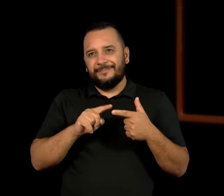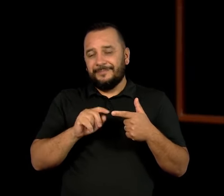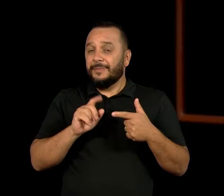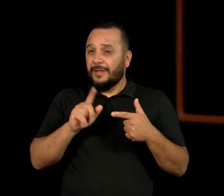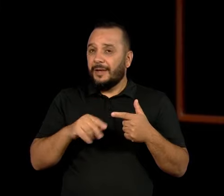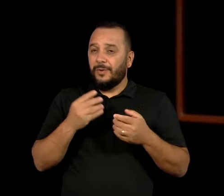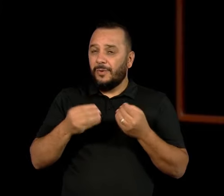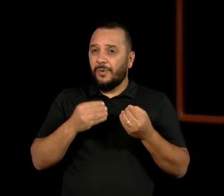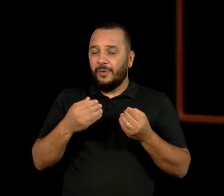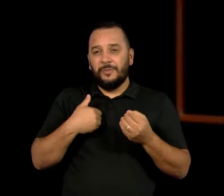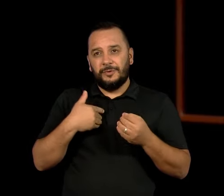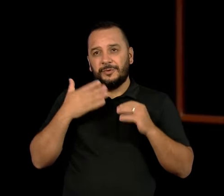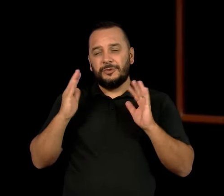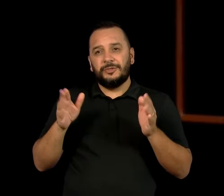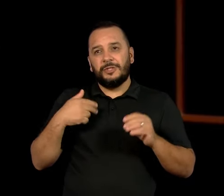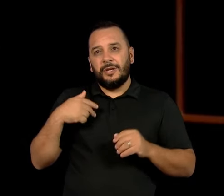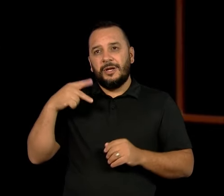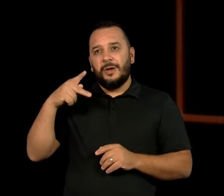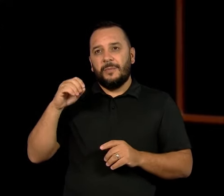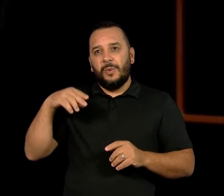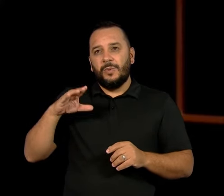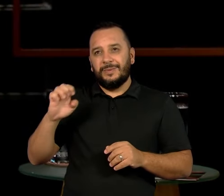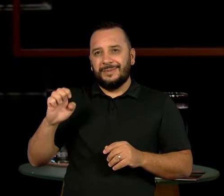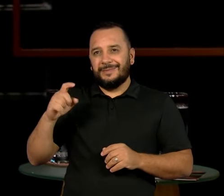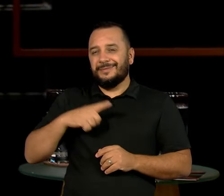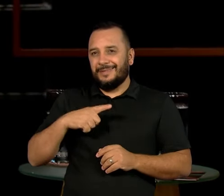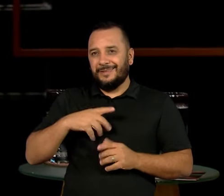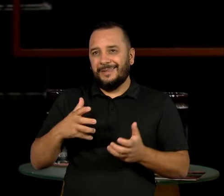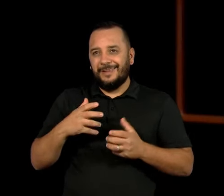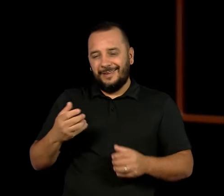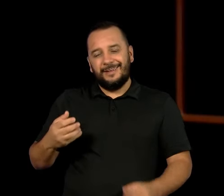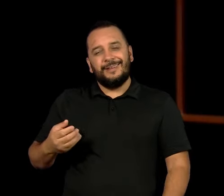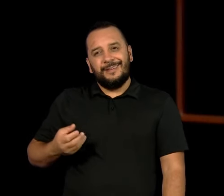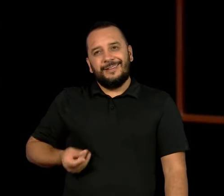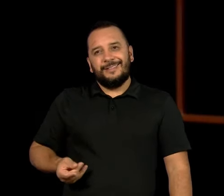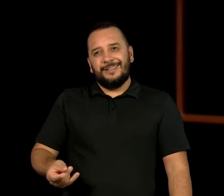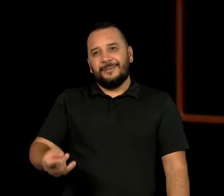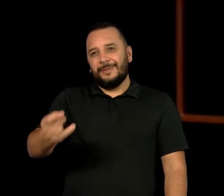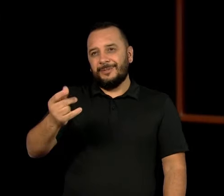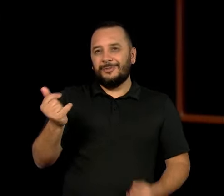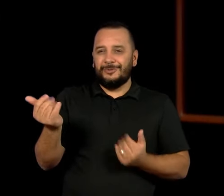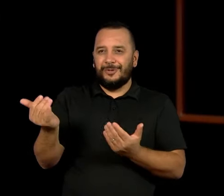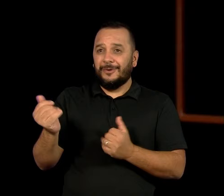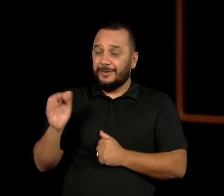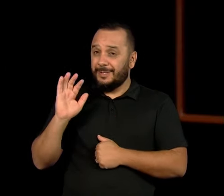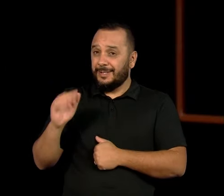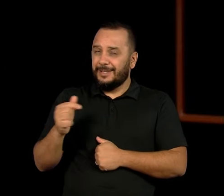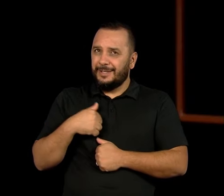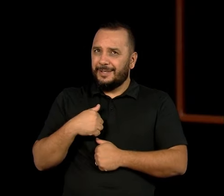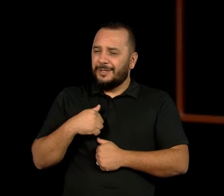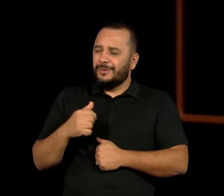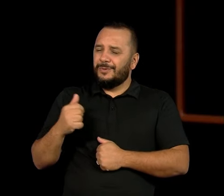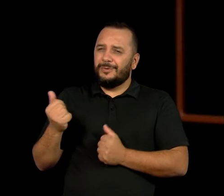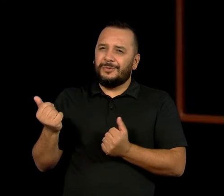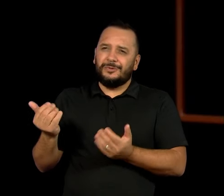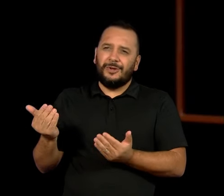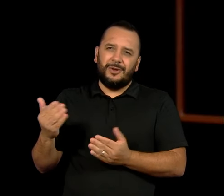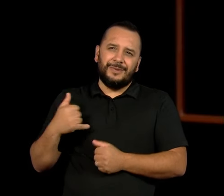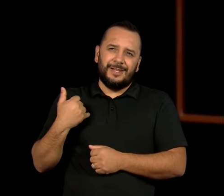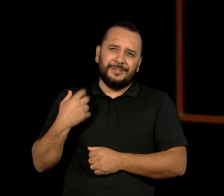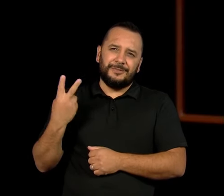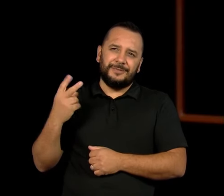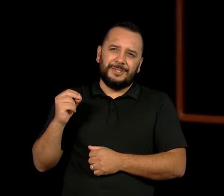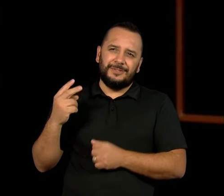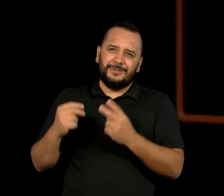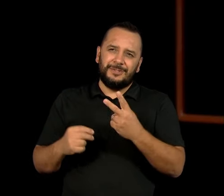ser eternamente jovem. Eu tinha um pânico da morte que hoje em dia eu não tenho mais. Mas como um jovem ali de 20, 21 anos, quando eu escrevi a